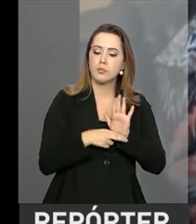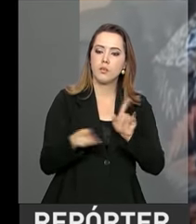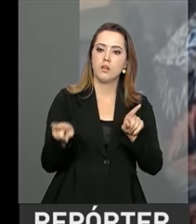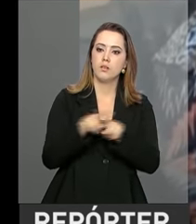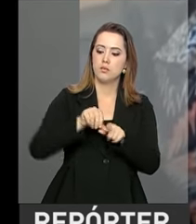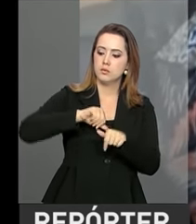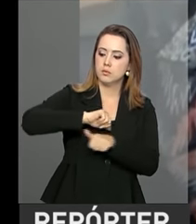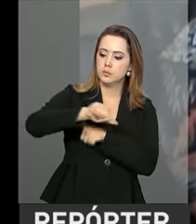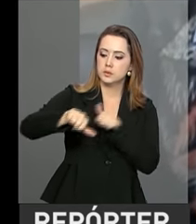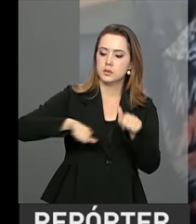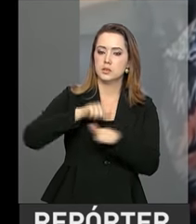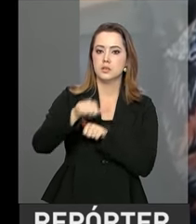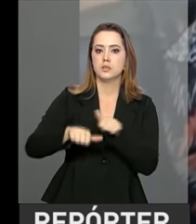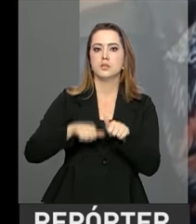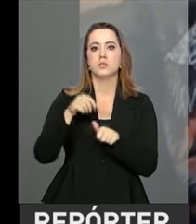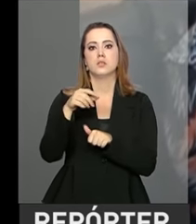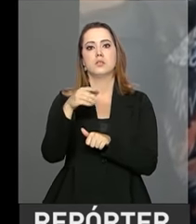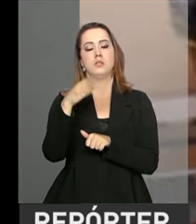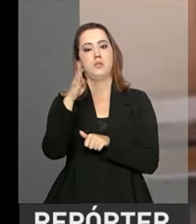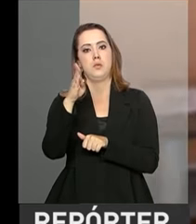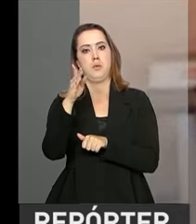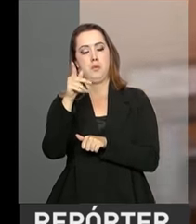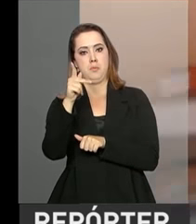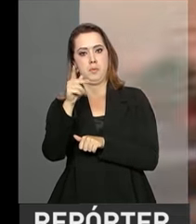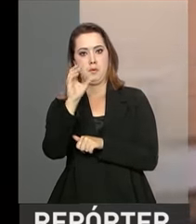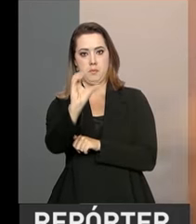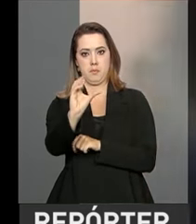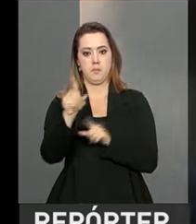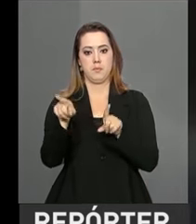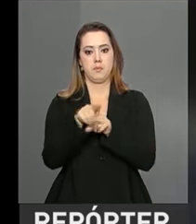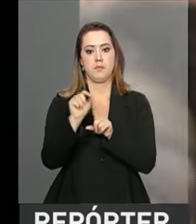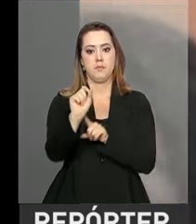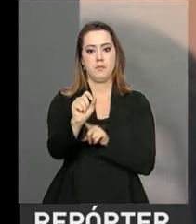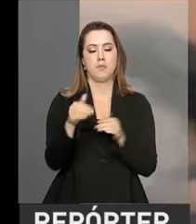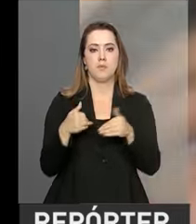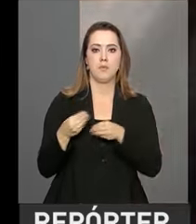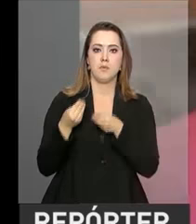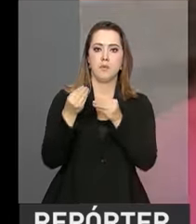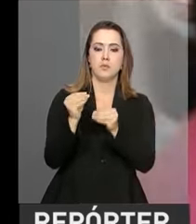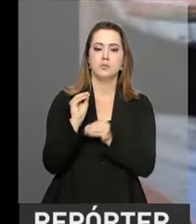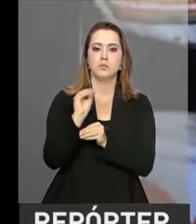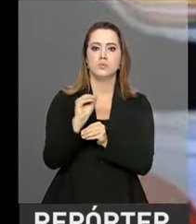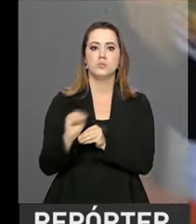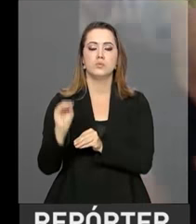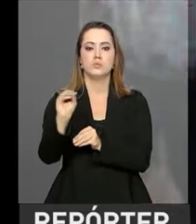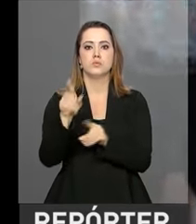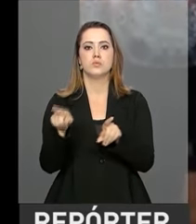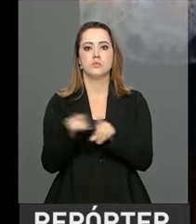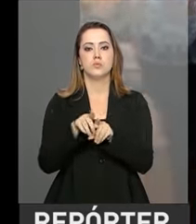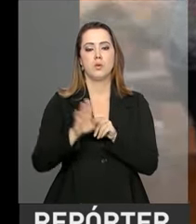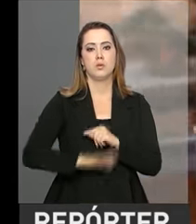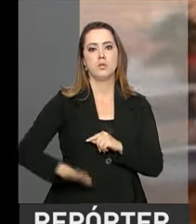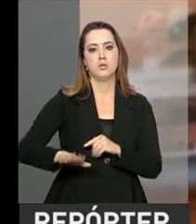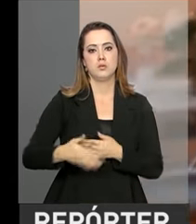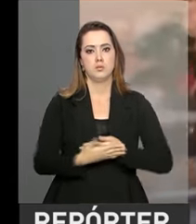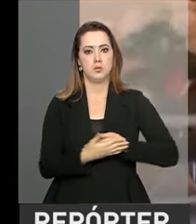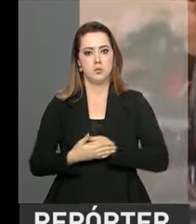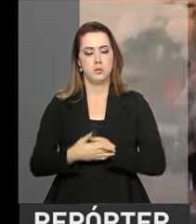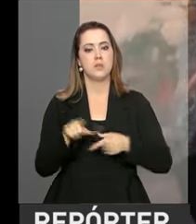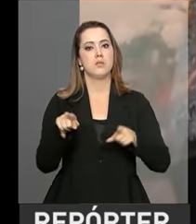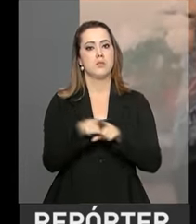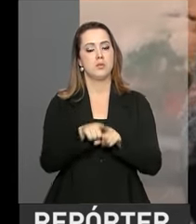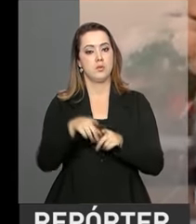altera o benefício da prestação continuada, um auxílio financeiro concedido pelo INSS para bebês com